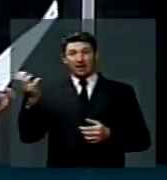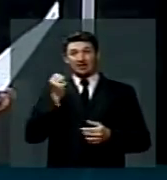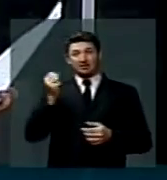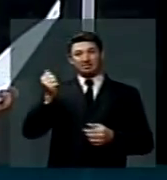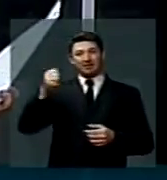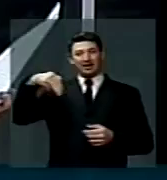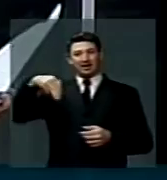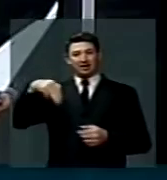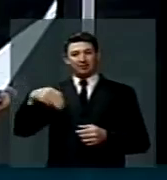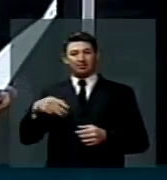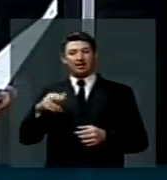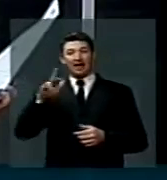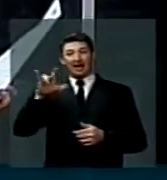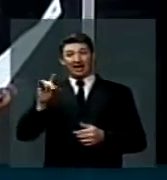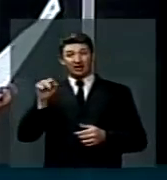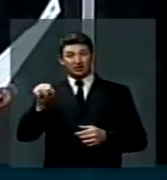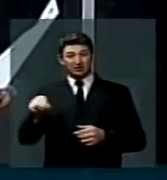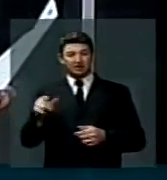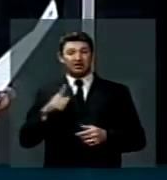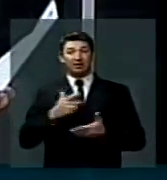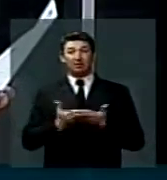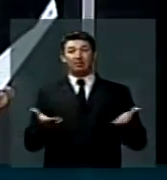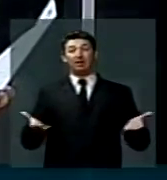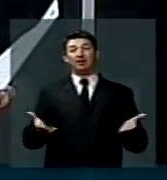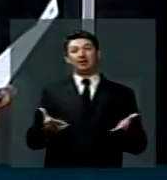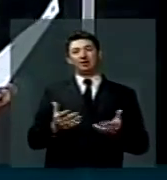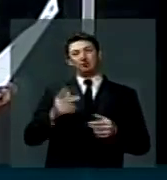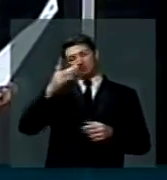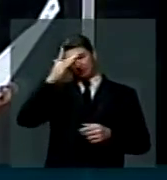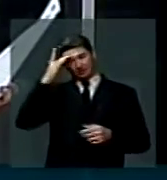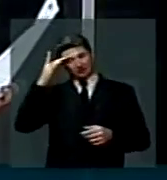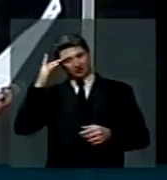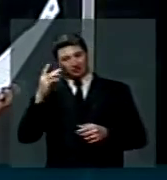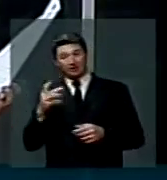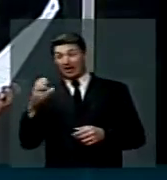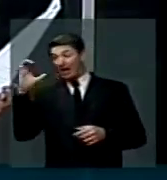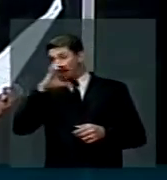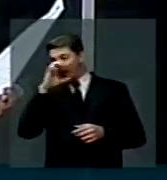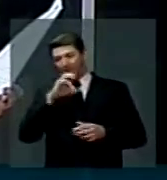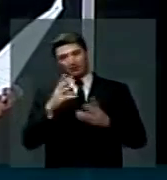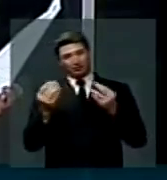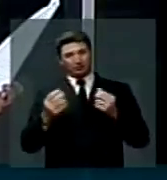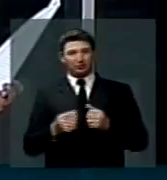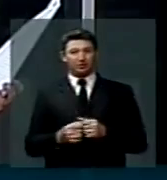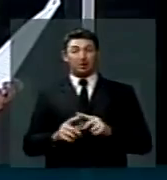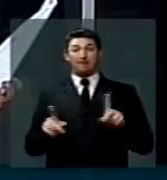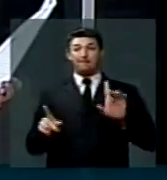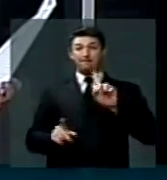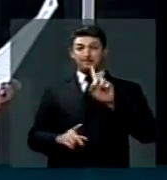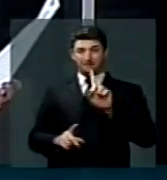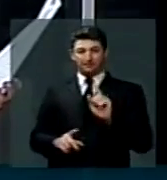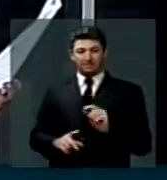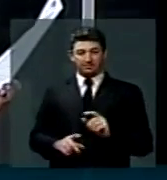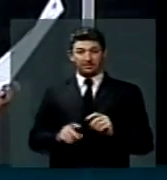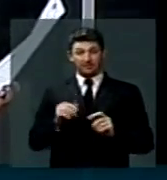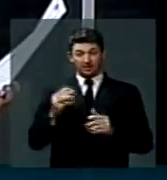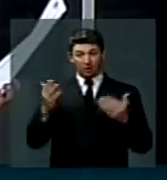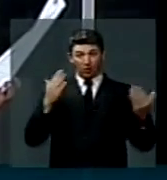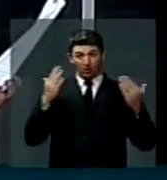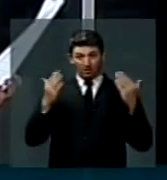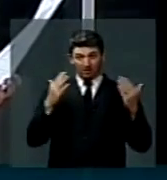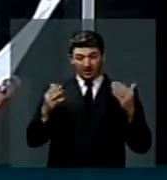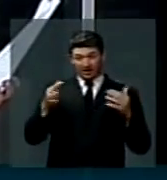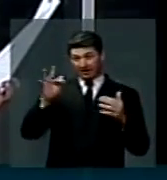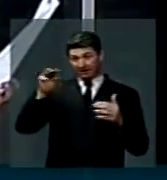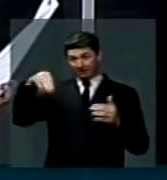AM, as rádios que operam nessa faixa estão perdendo público de forma muito veloz. Por outro lado, quando comparado com o sinal